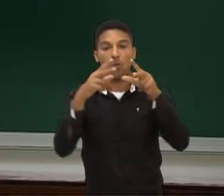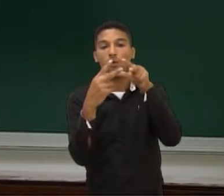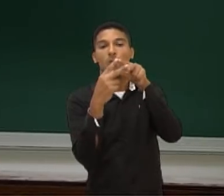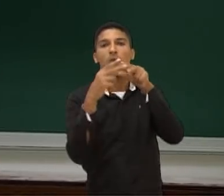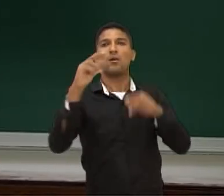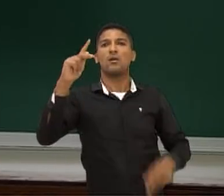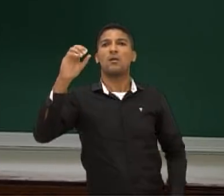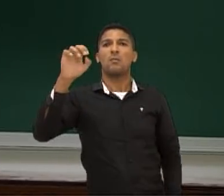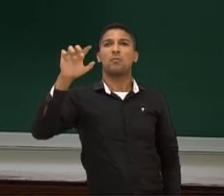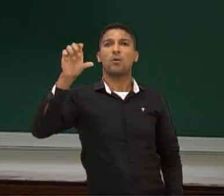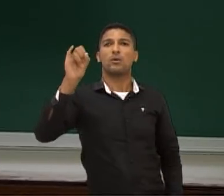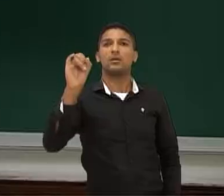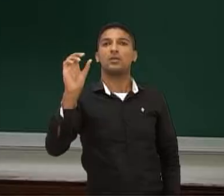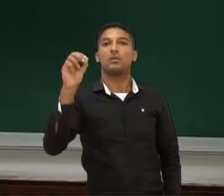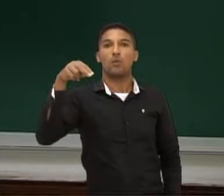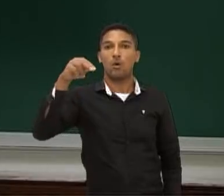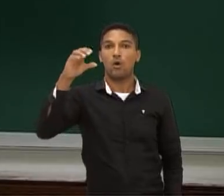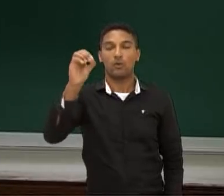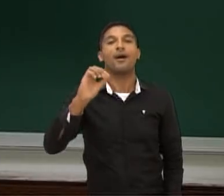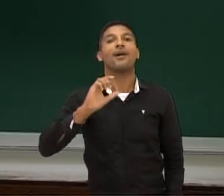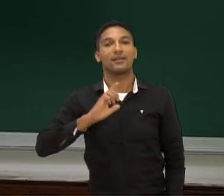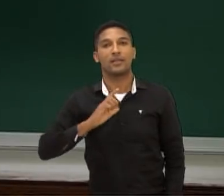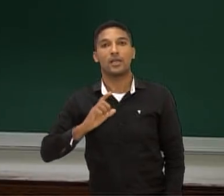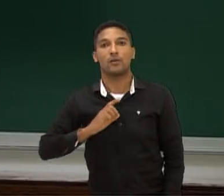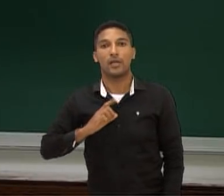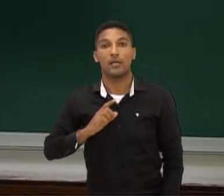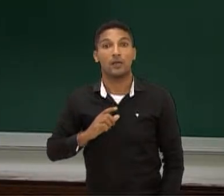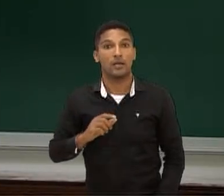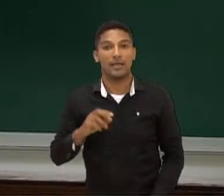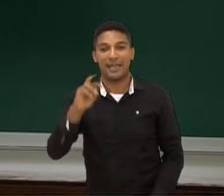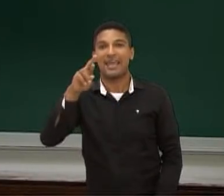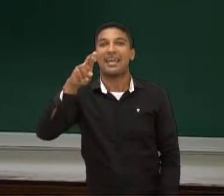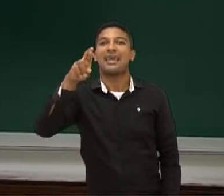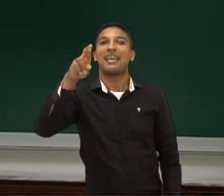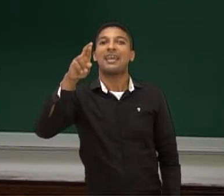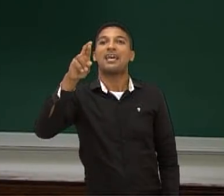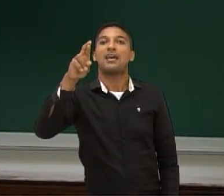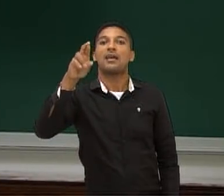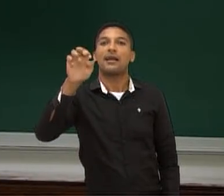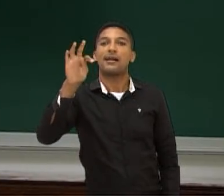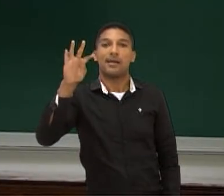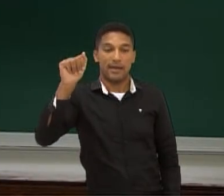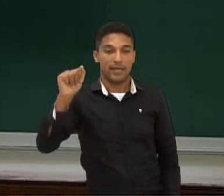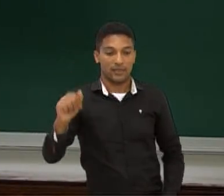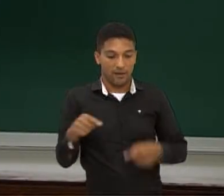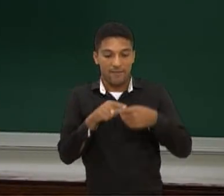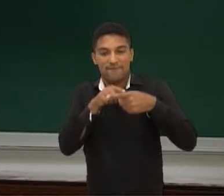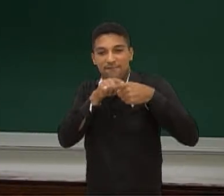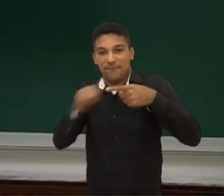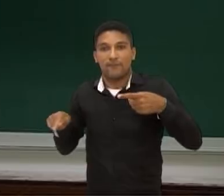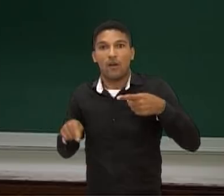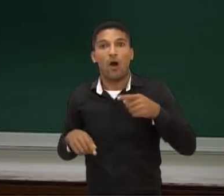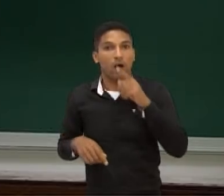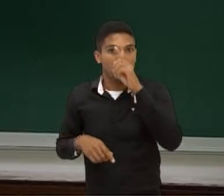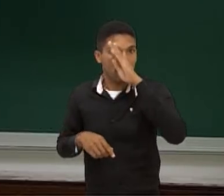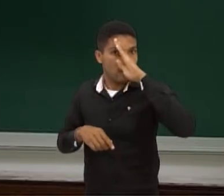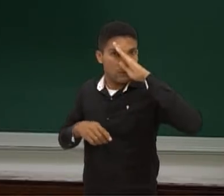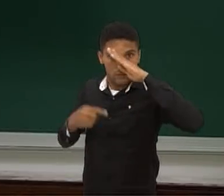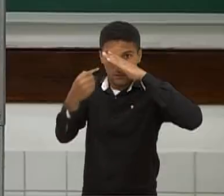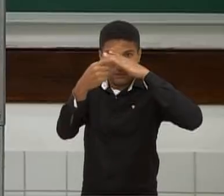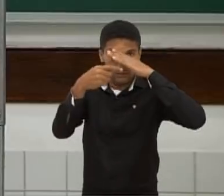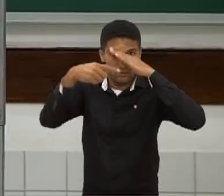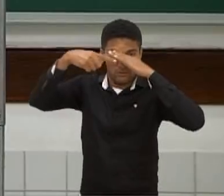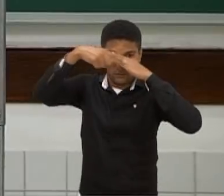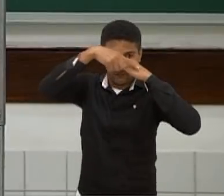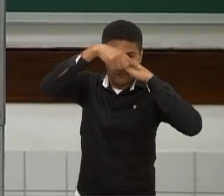De côncavo ou não convexas, tá bom? Pode ser chamada de qualquer uma dessas duas, beleza? Então,